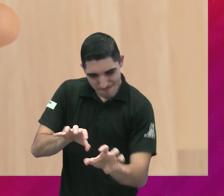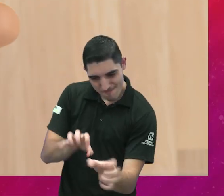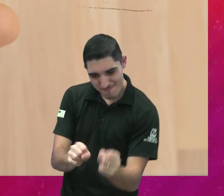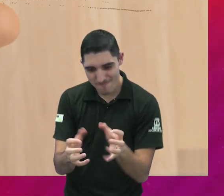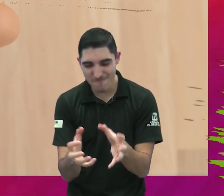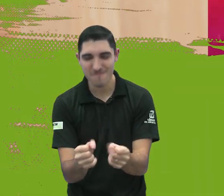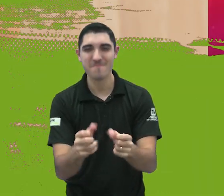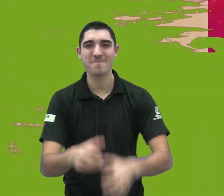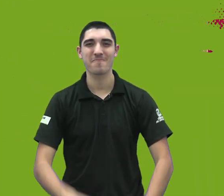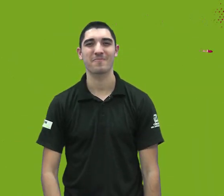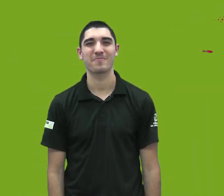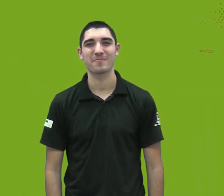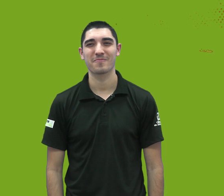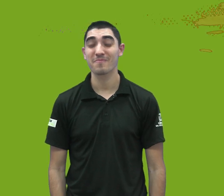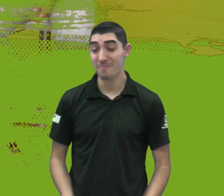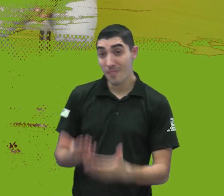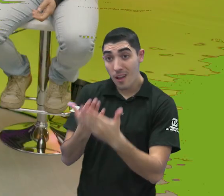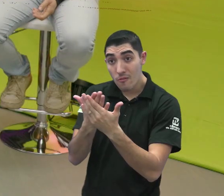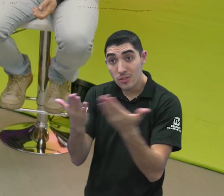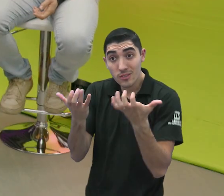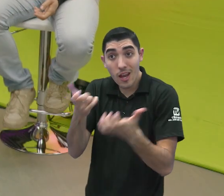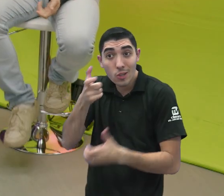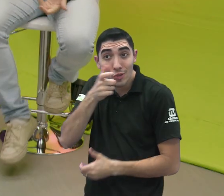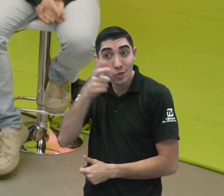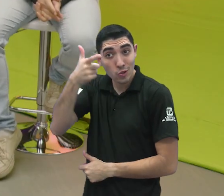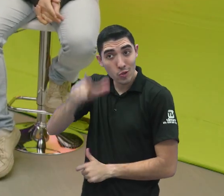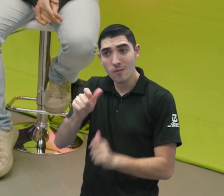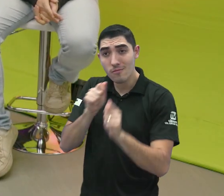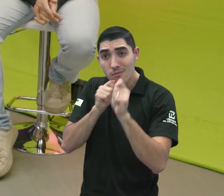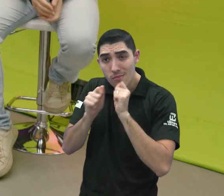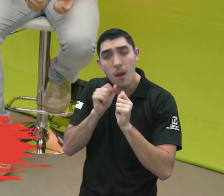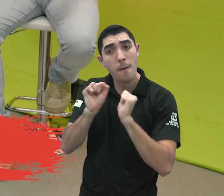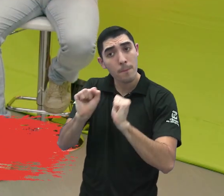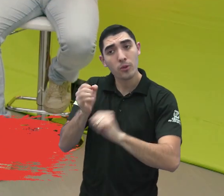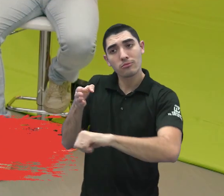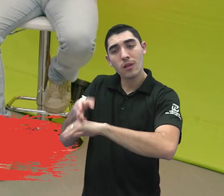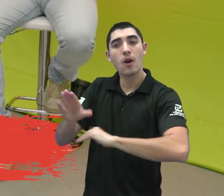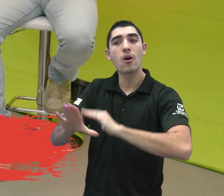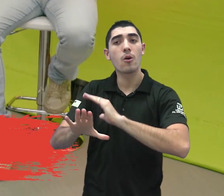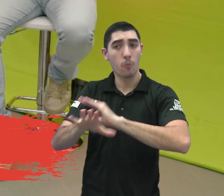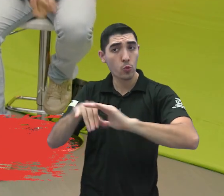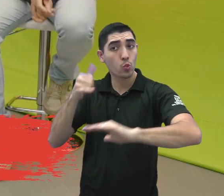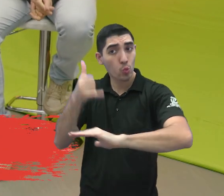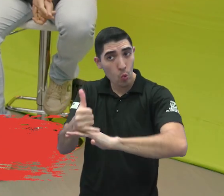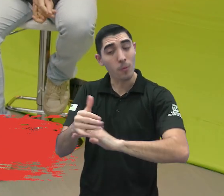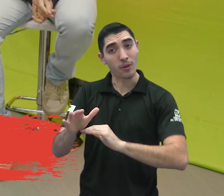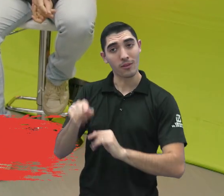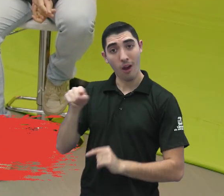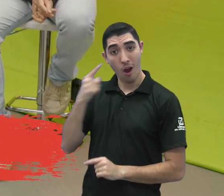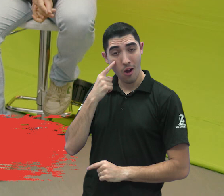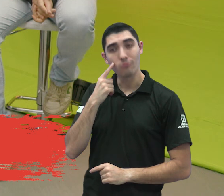criação. Caso você queira rever alguma das nossas reportagens, corre para a internet,